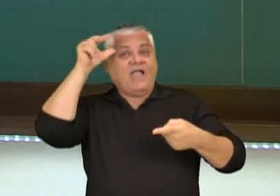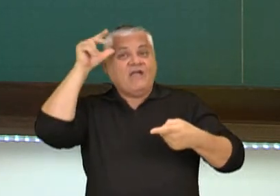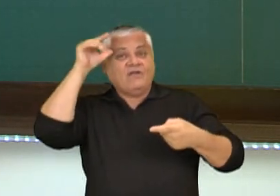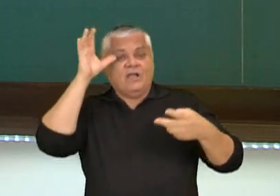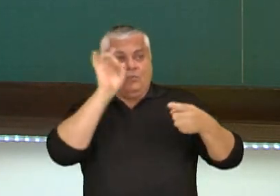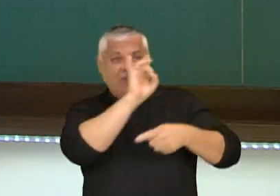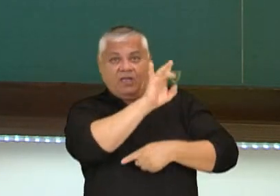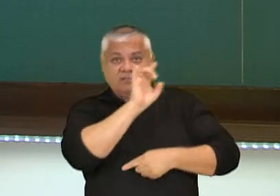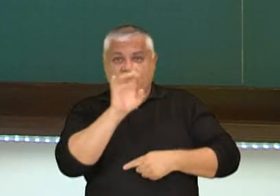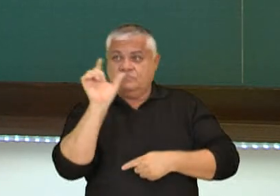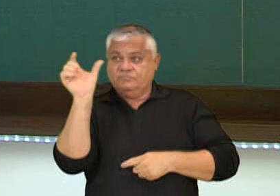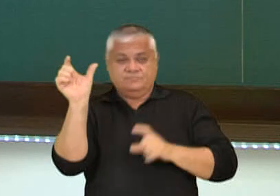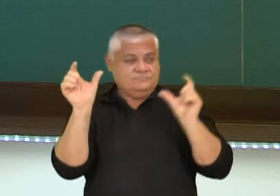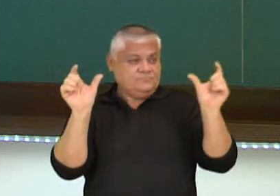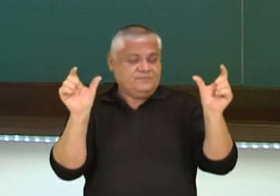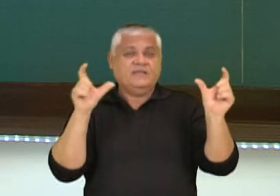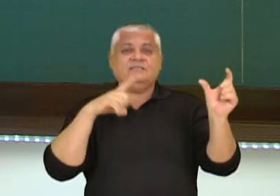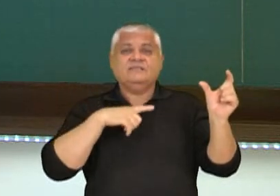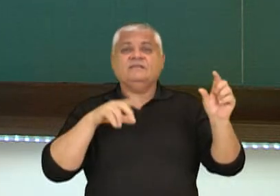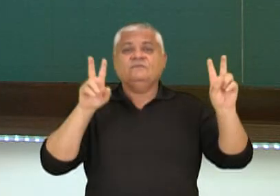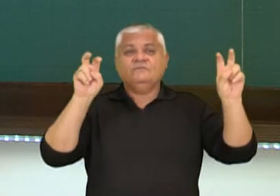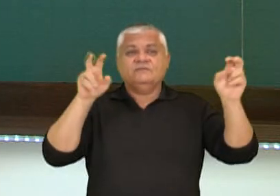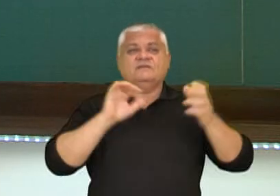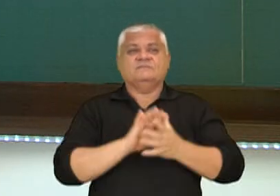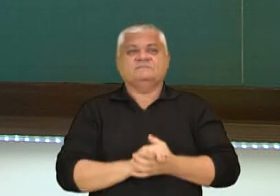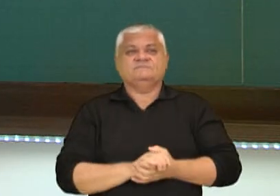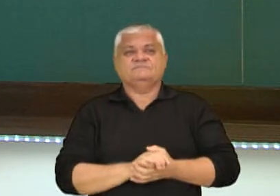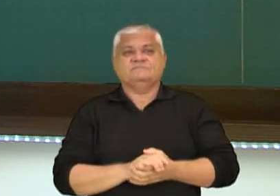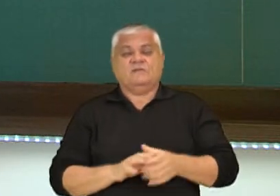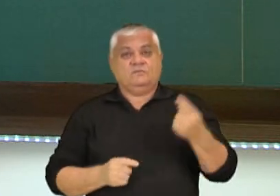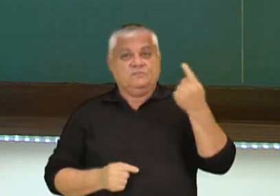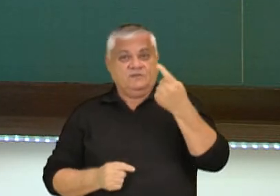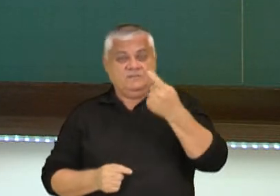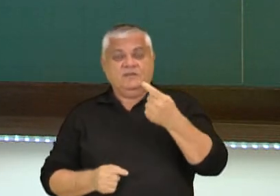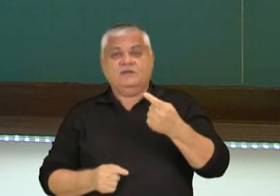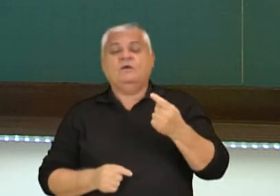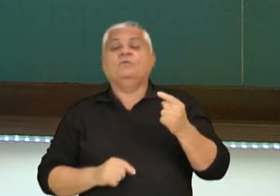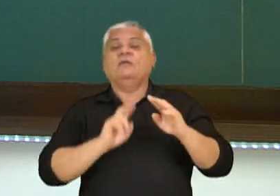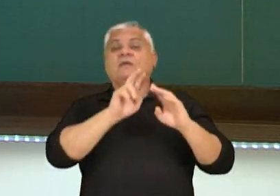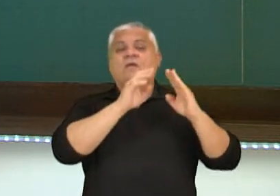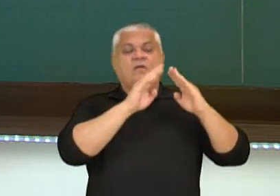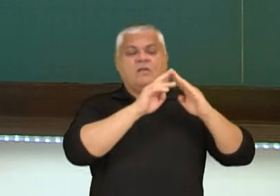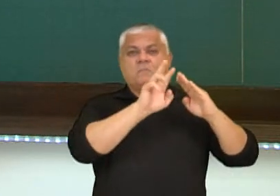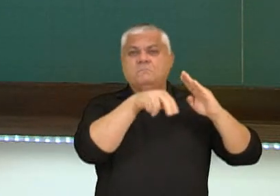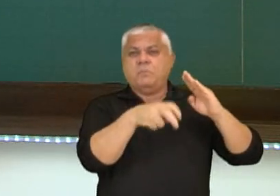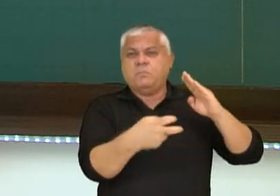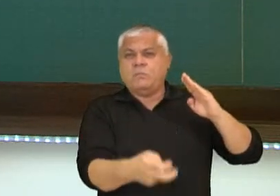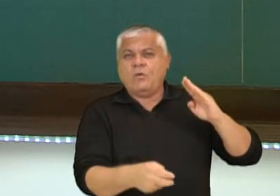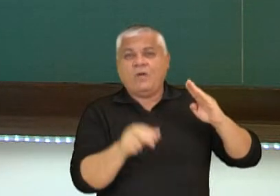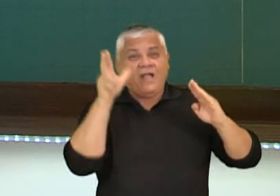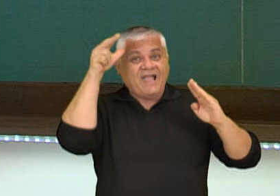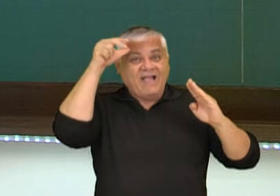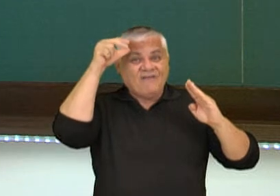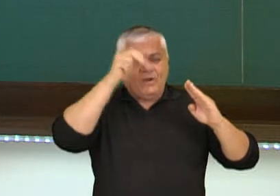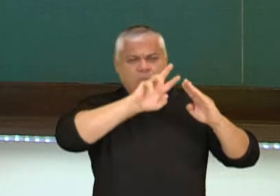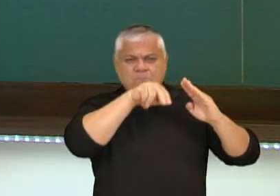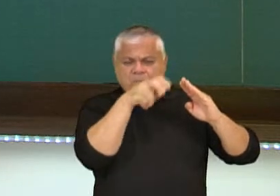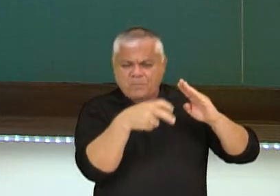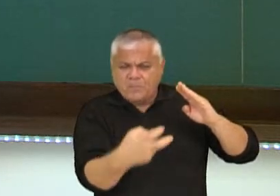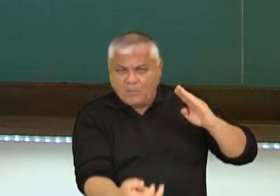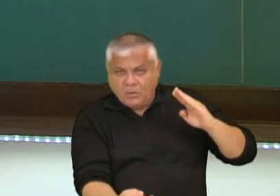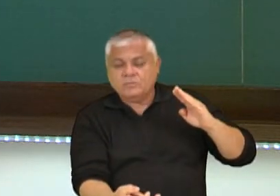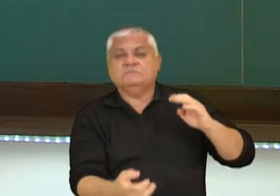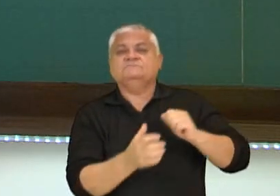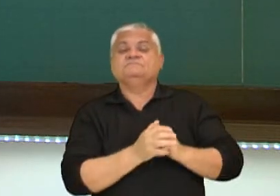notícia, a reportagem, tem o tema, um recorte. No primeiro, nós temos a queda pelo telhado em uma cozinha, o cavalo que cai.